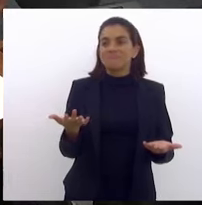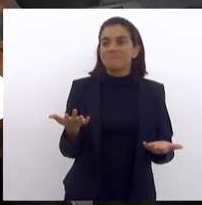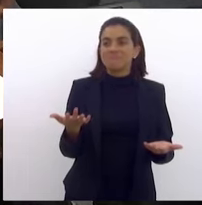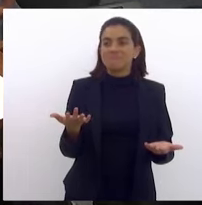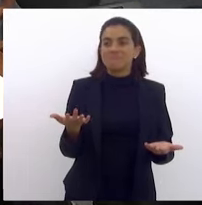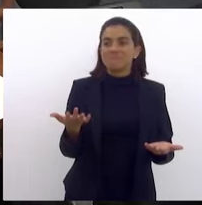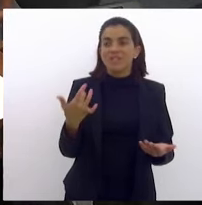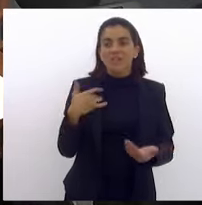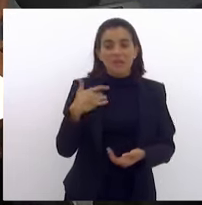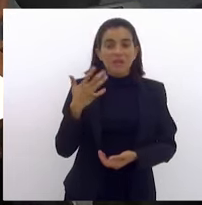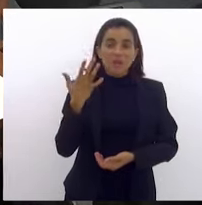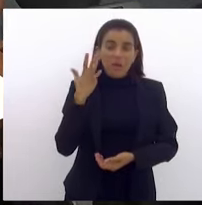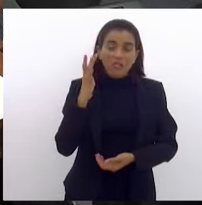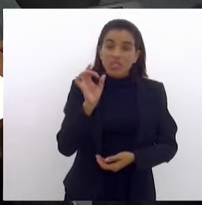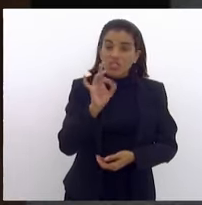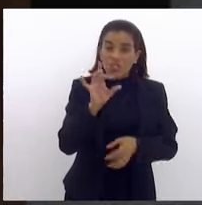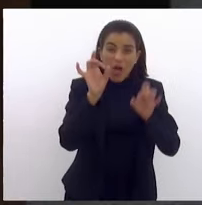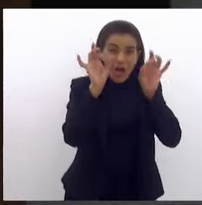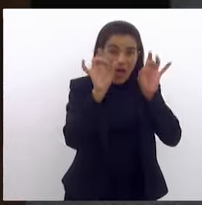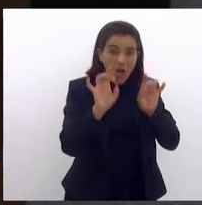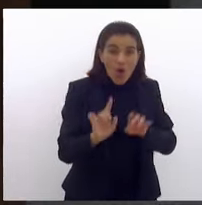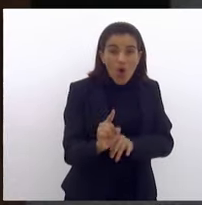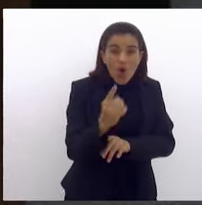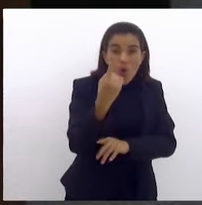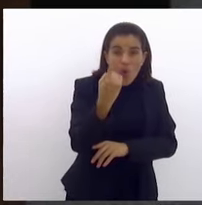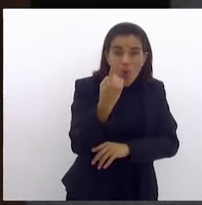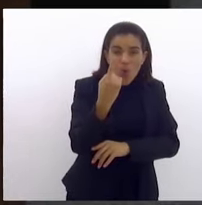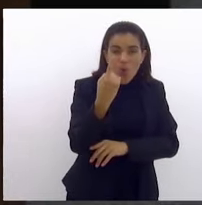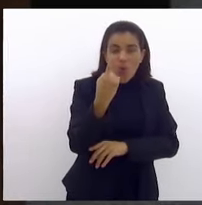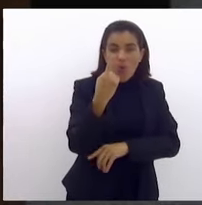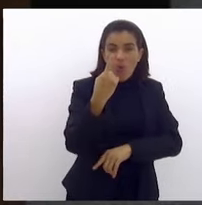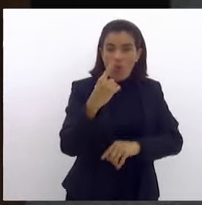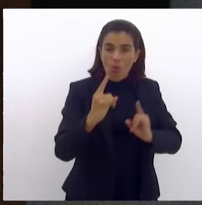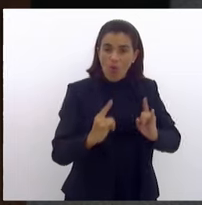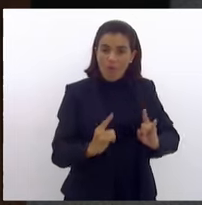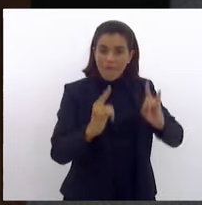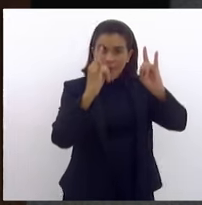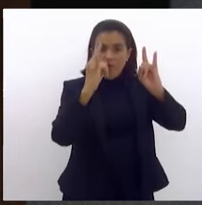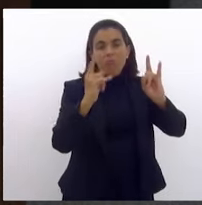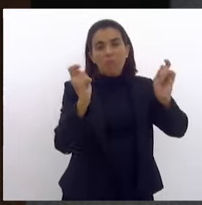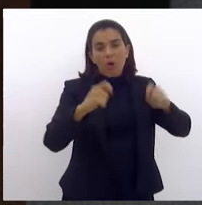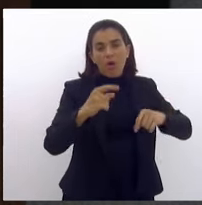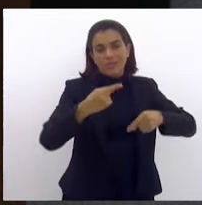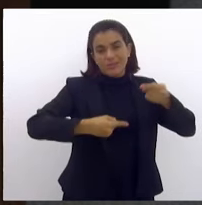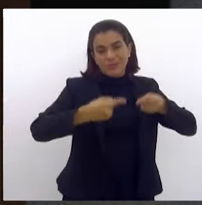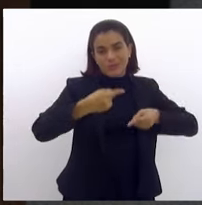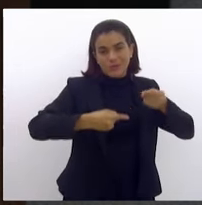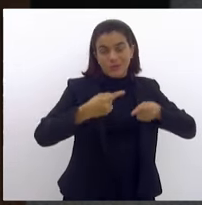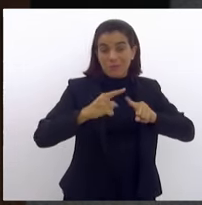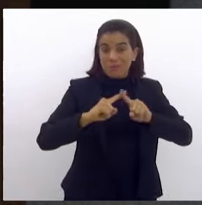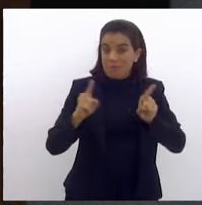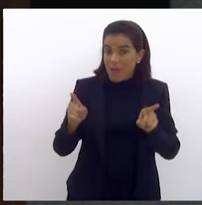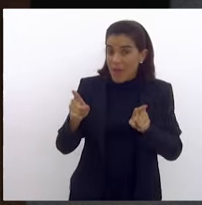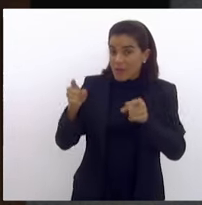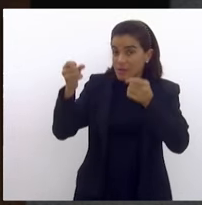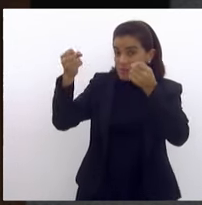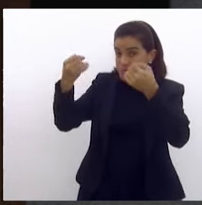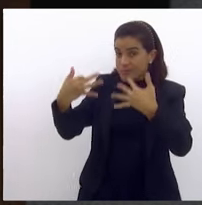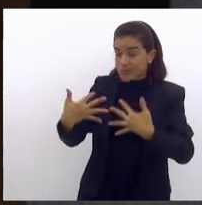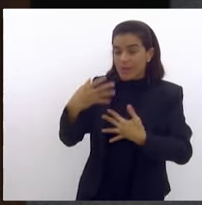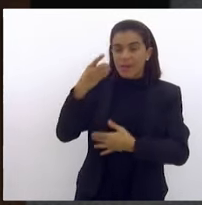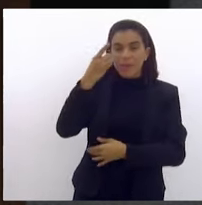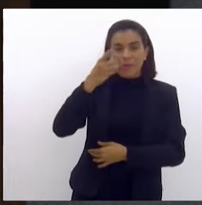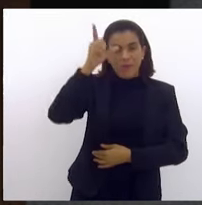seria, se fosse exclusivamente um imóvel, poderia ser discutido. Mas o que esclarece o deputado Luiz